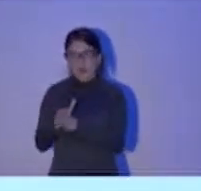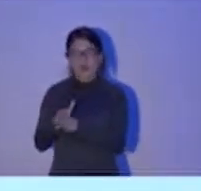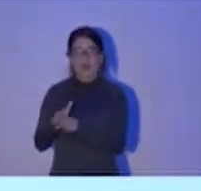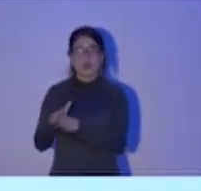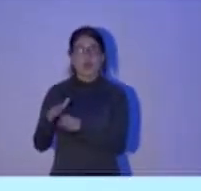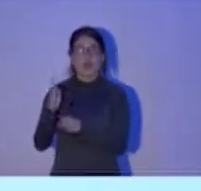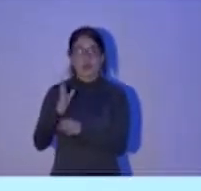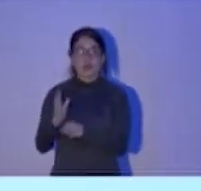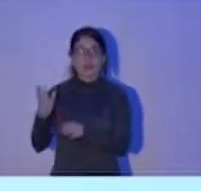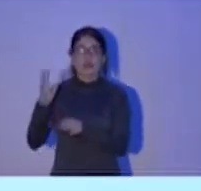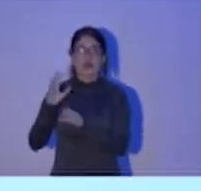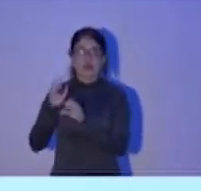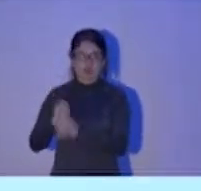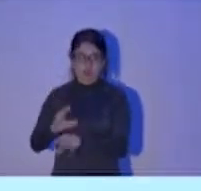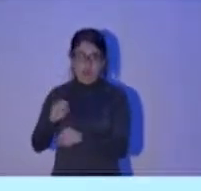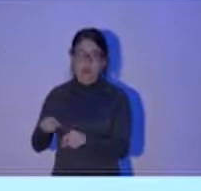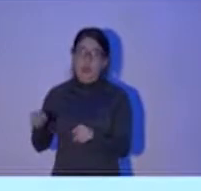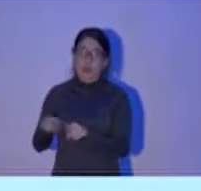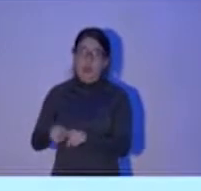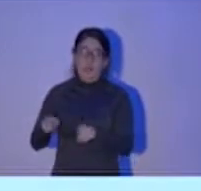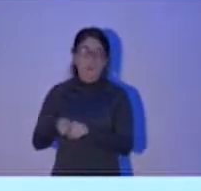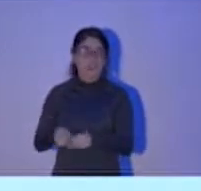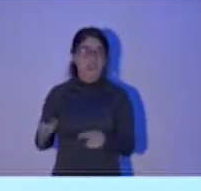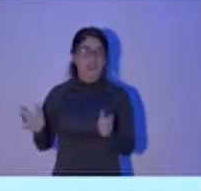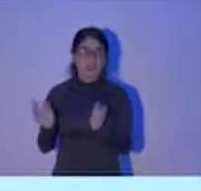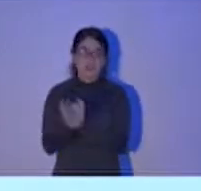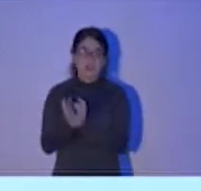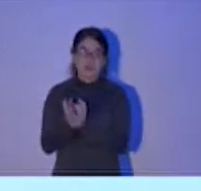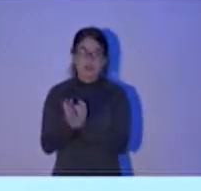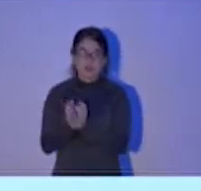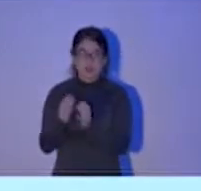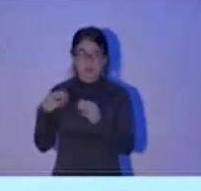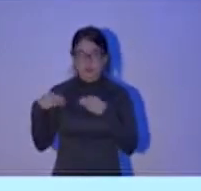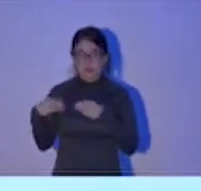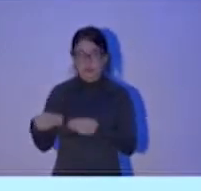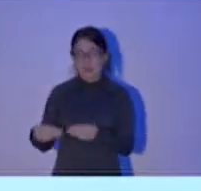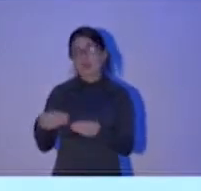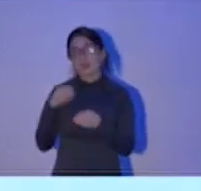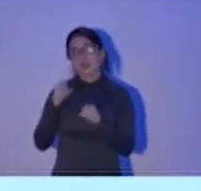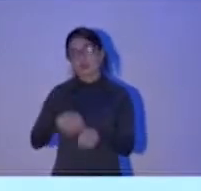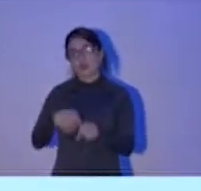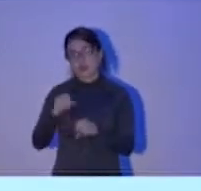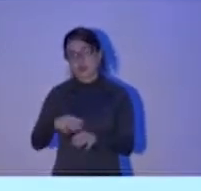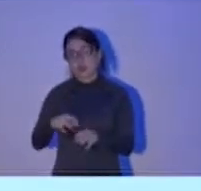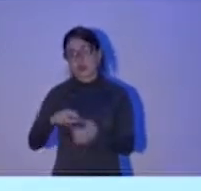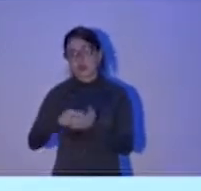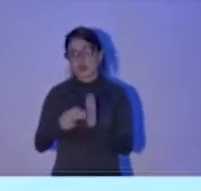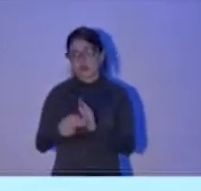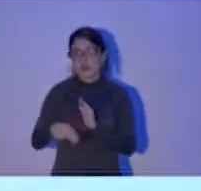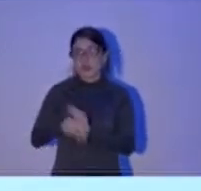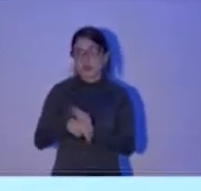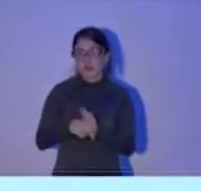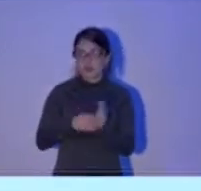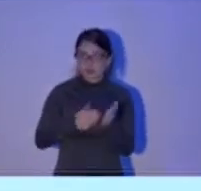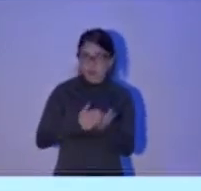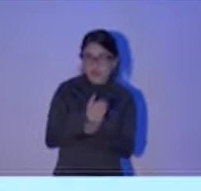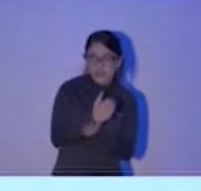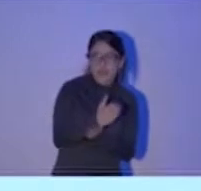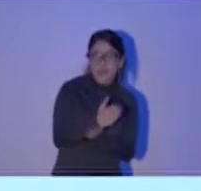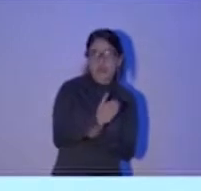com a equipe do Ministério da Educação, que é a resolução das diretrizes curriculares nacionais para a formação de